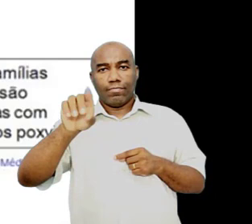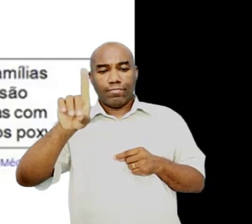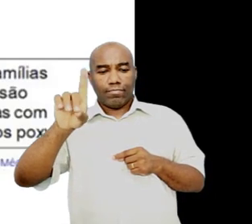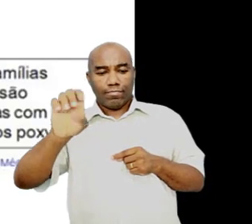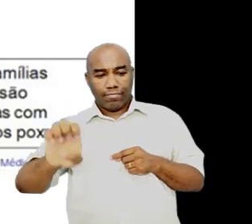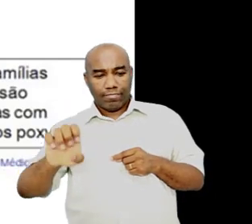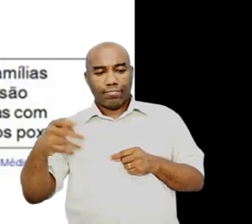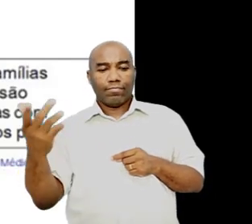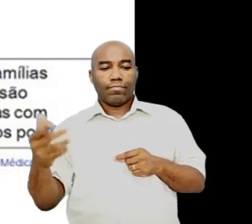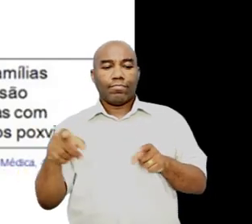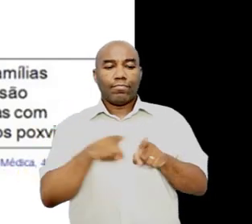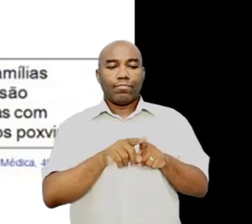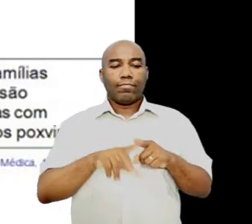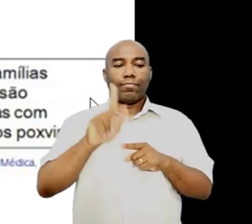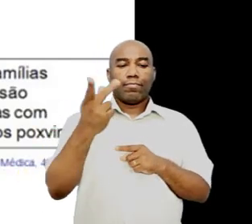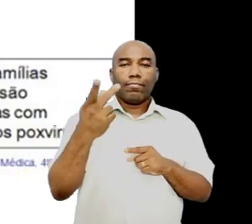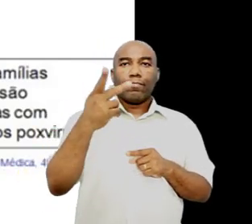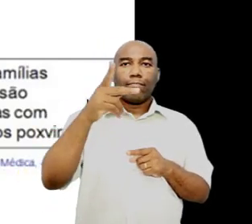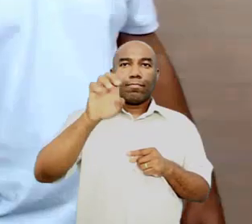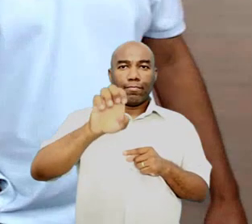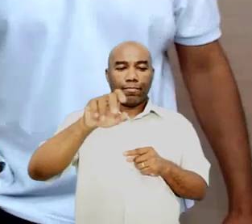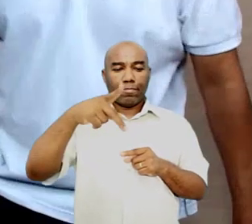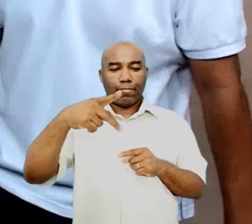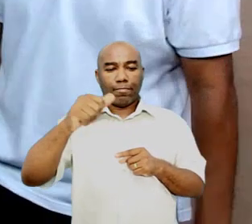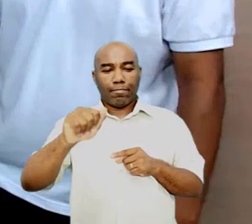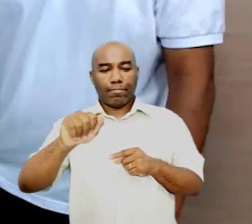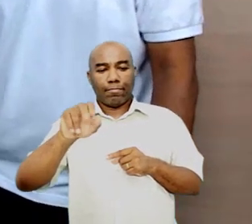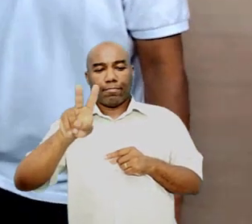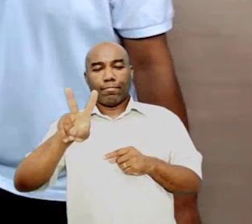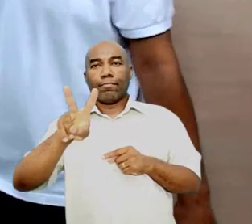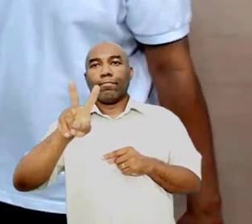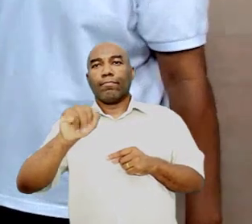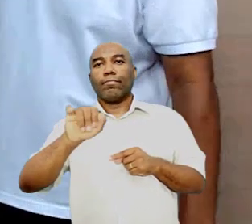Hepadinaviride. Essa aqui é o vírus da hepatite B.